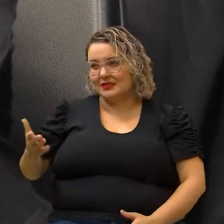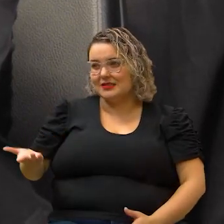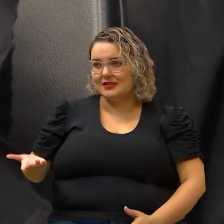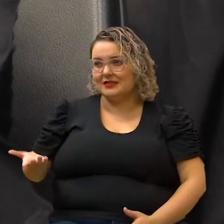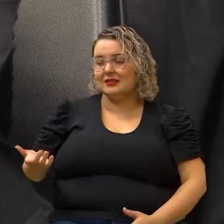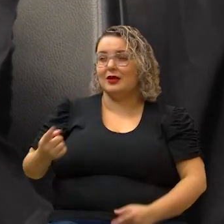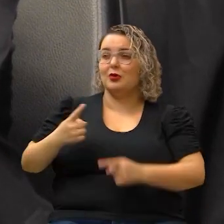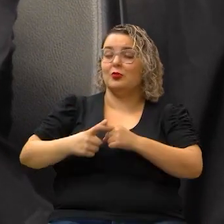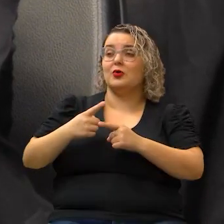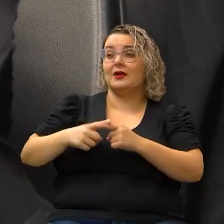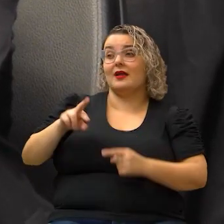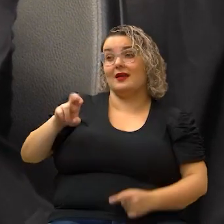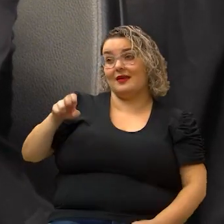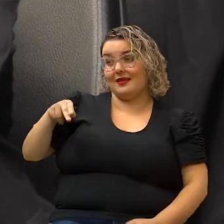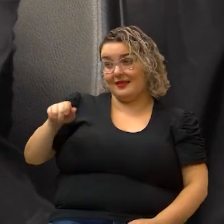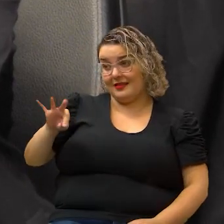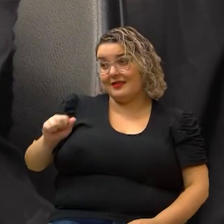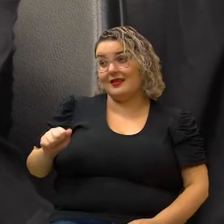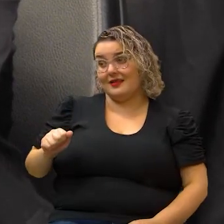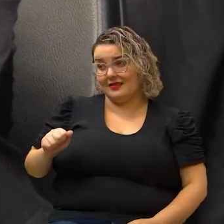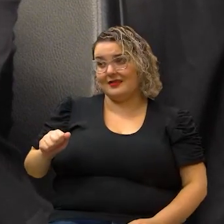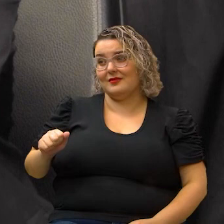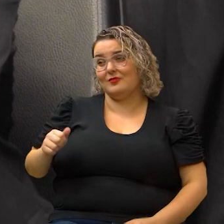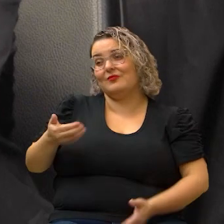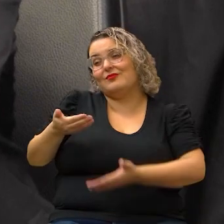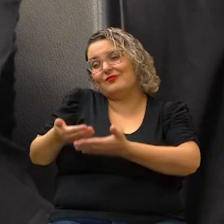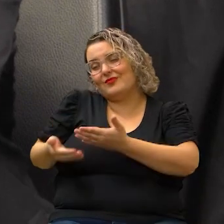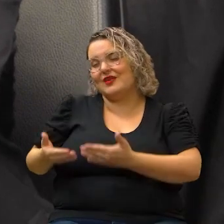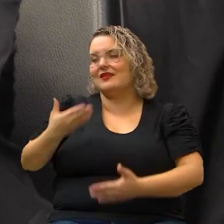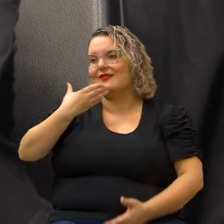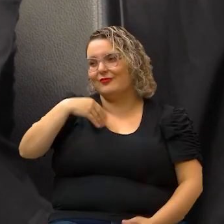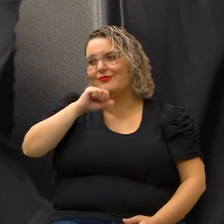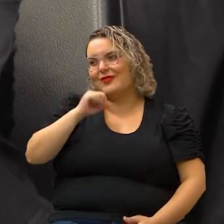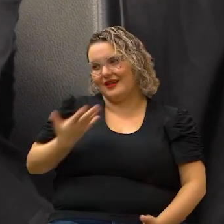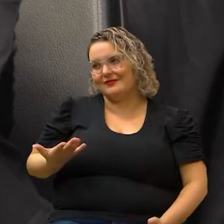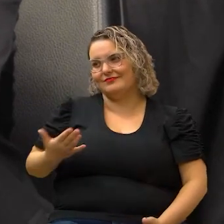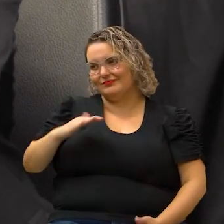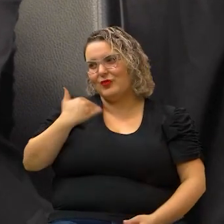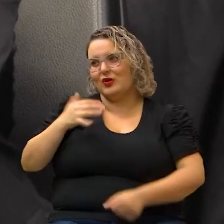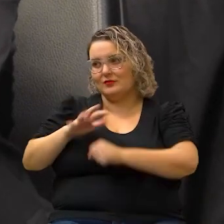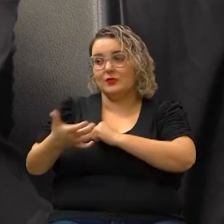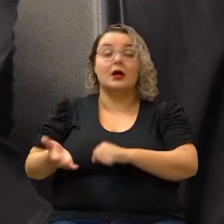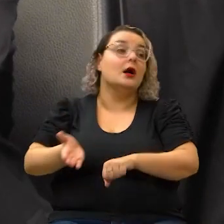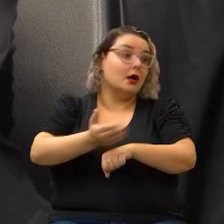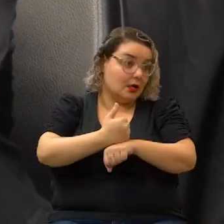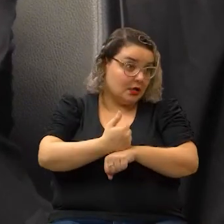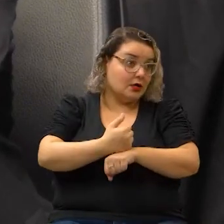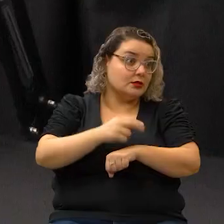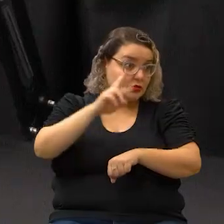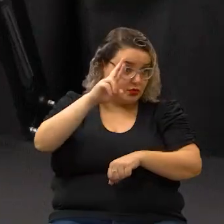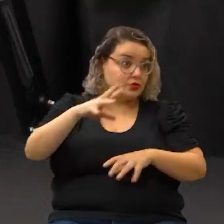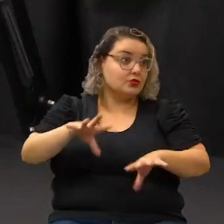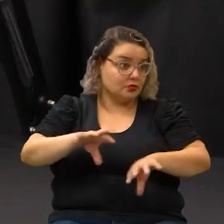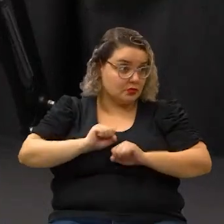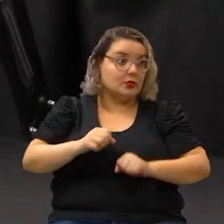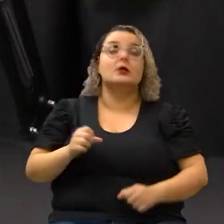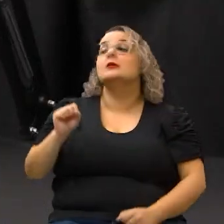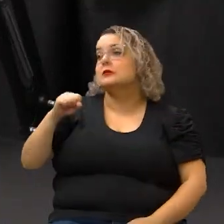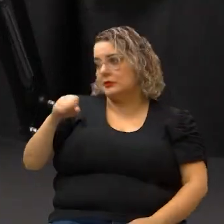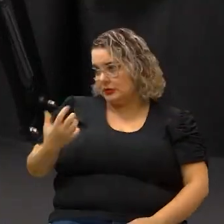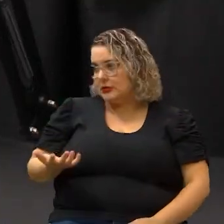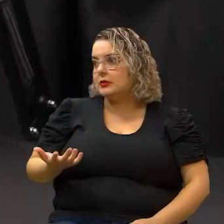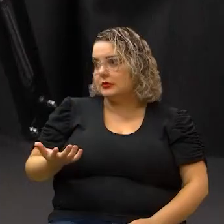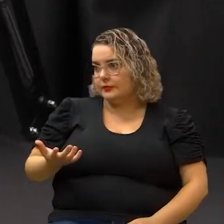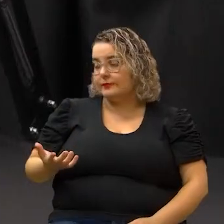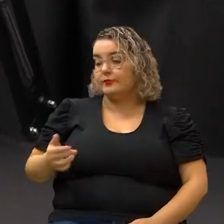família, né? Porque a Renata, minha esposa, tinha perdido o pai pela Covid. Sim. Então, imagina que trauma, Antes mesmo né? do senhor adquirir Antes a doença. de mim,